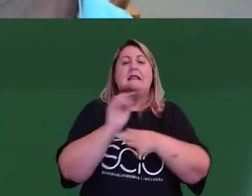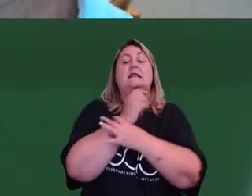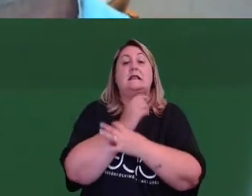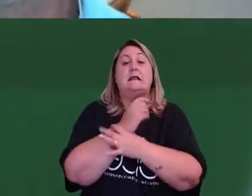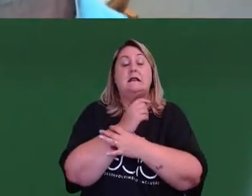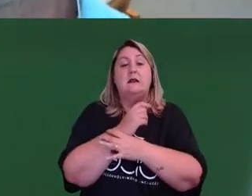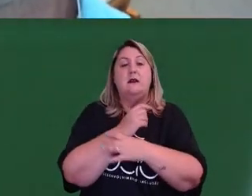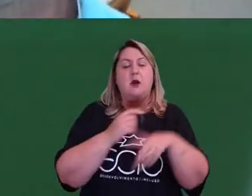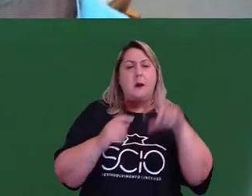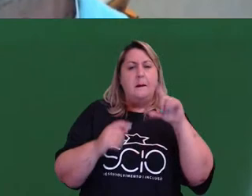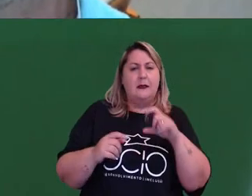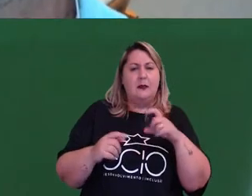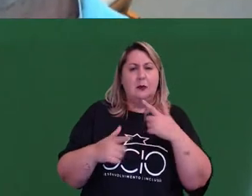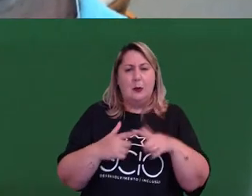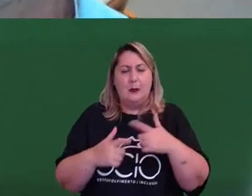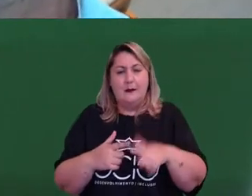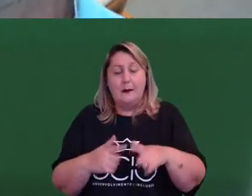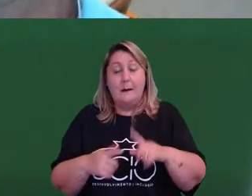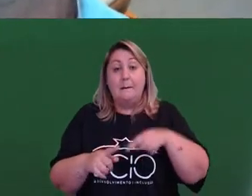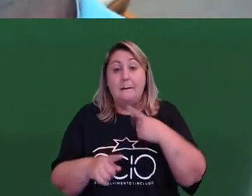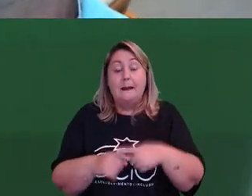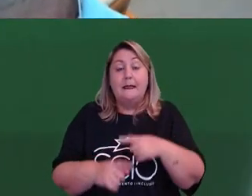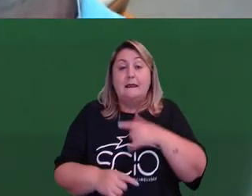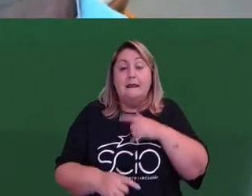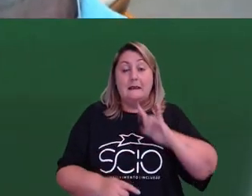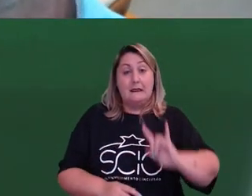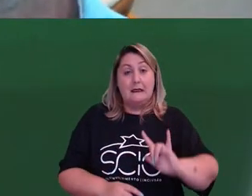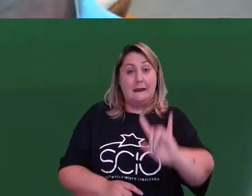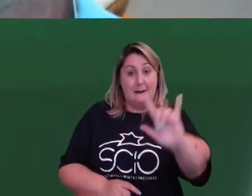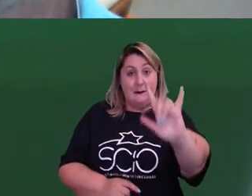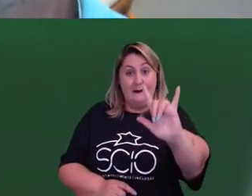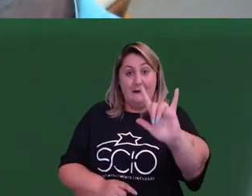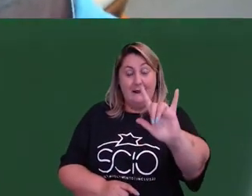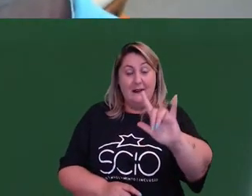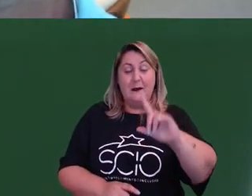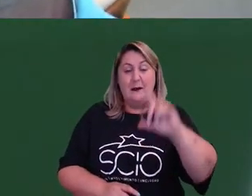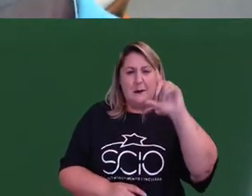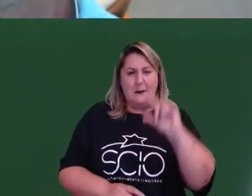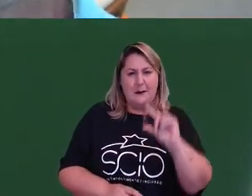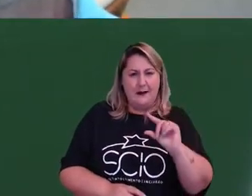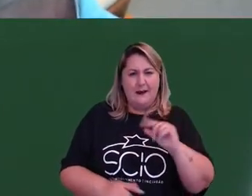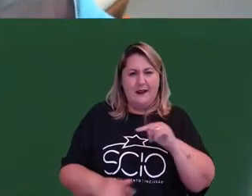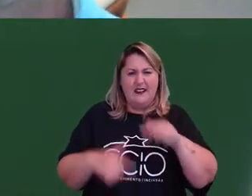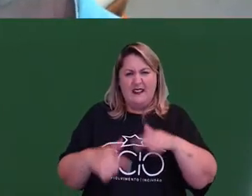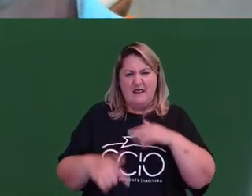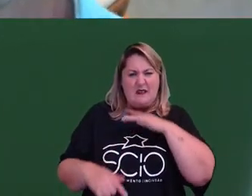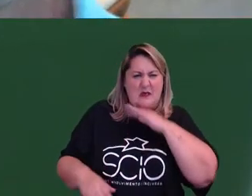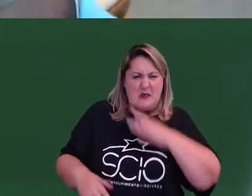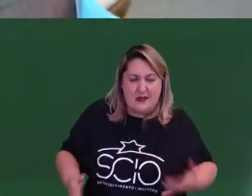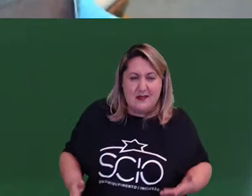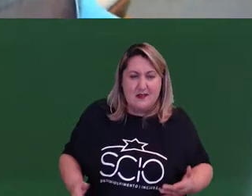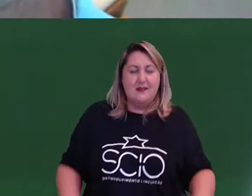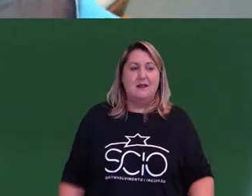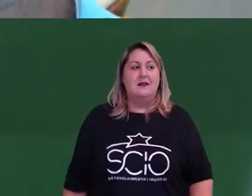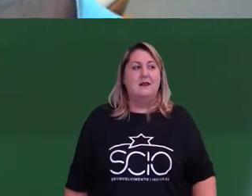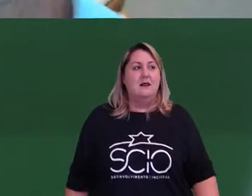segurança, menos acidente, mais amor, menos trabalhos desagradáveis, né? Que todo trabalho, por mais